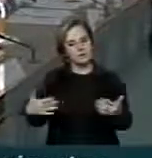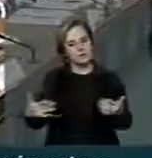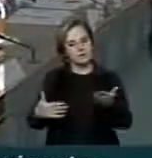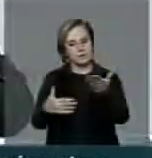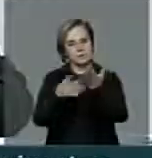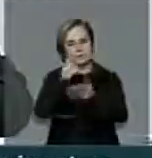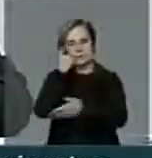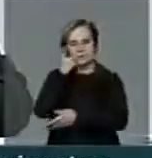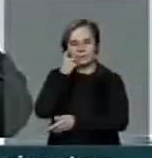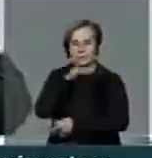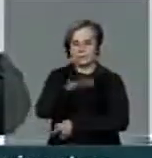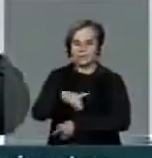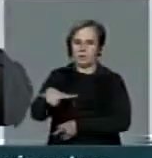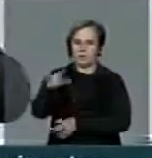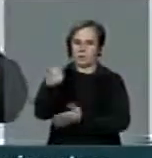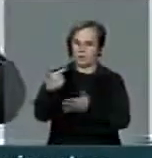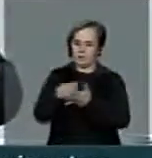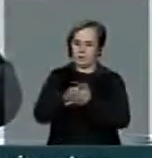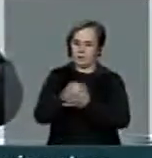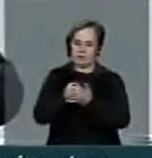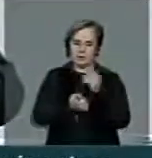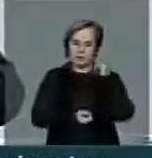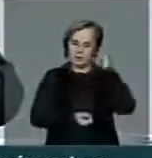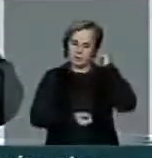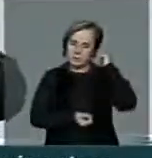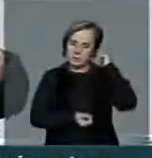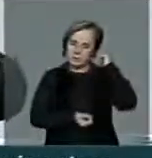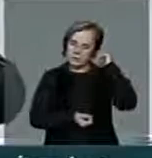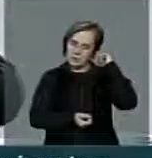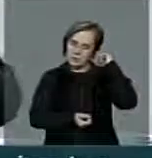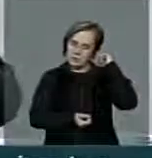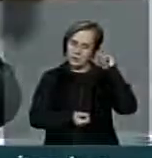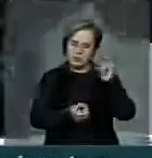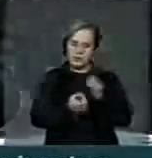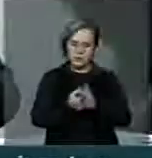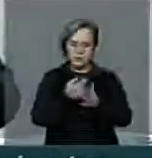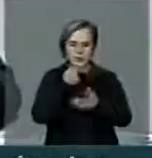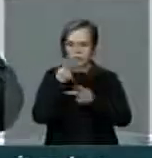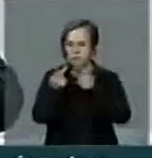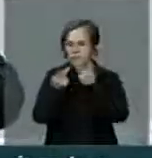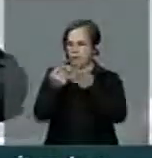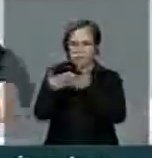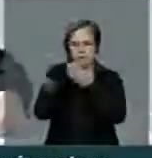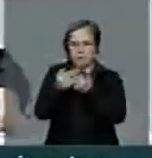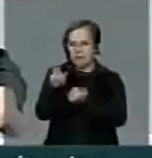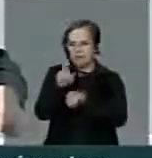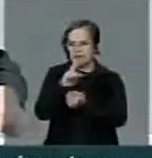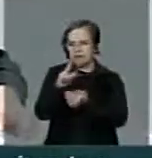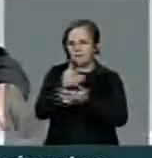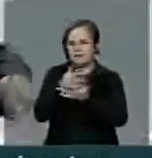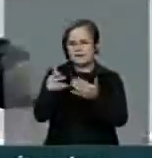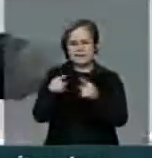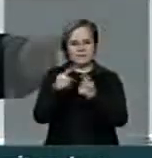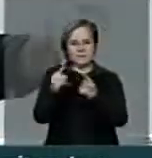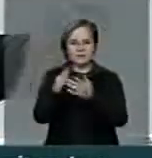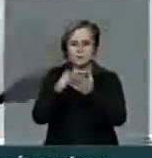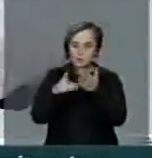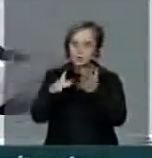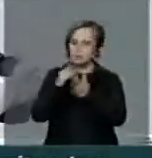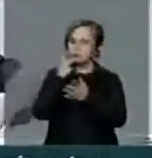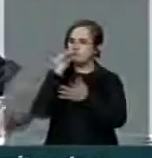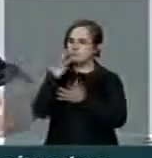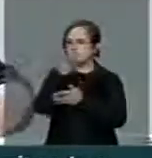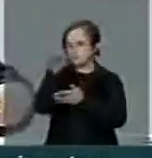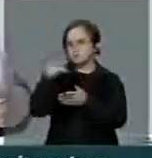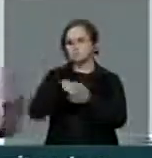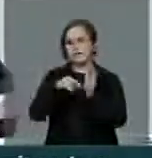deputado especificamente, sobre CRAM e Prada, eu posso chamar isso como o senhor quiser, mas não tem nada que não esteja na lei. Tá?